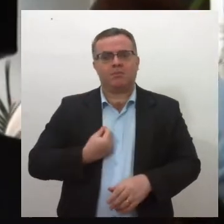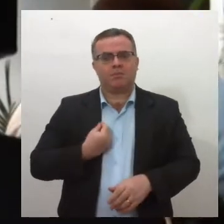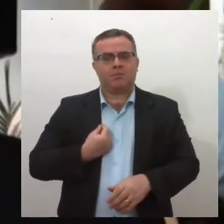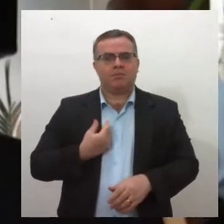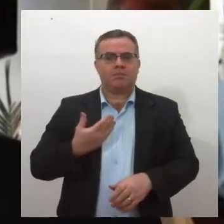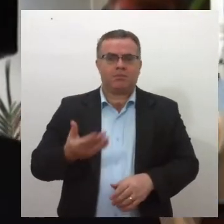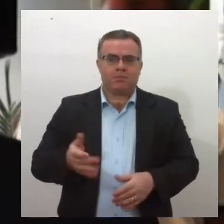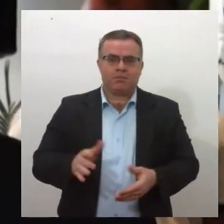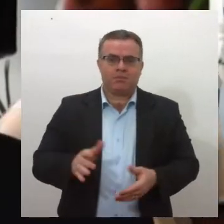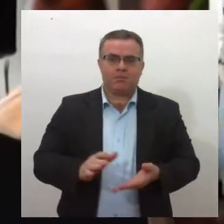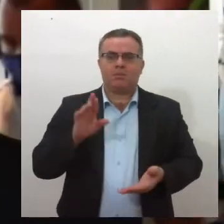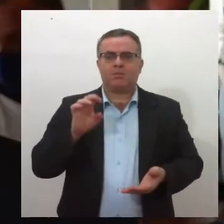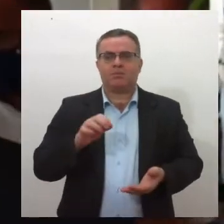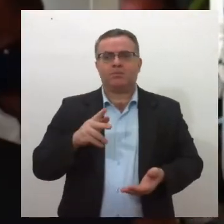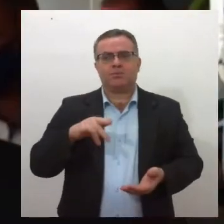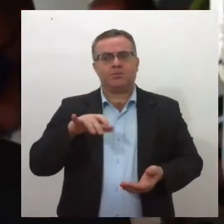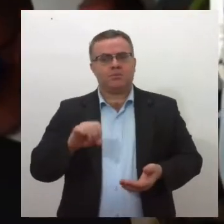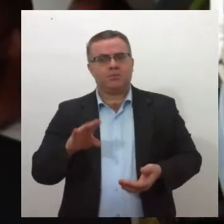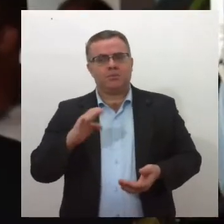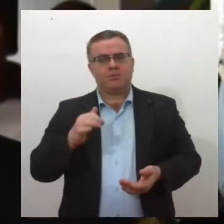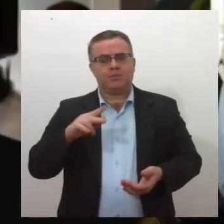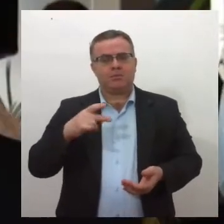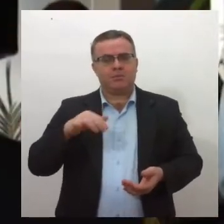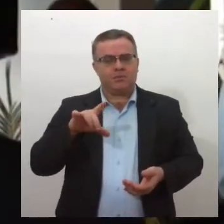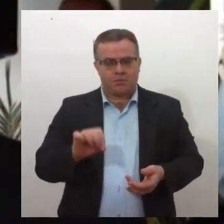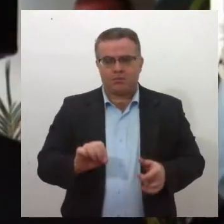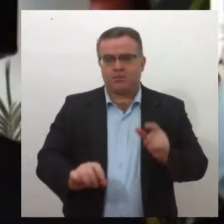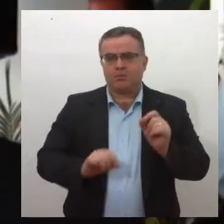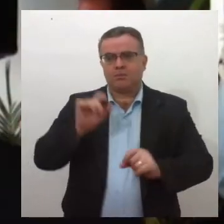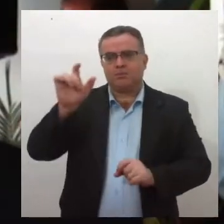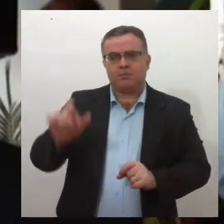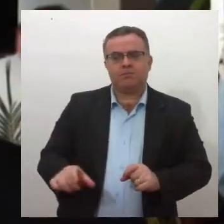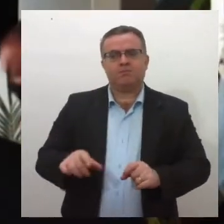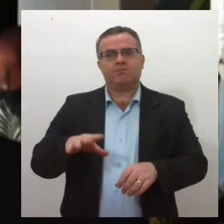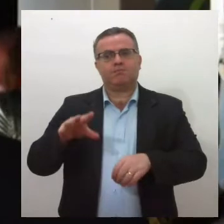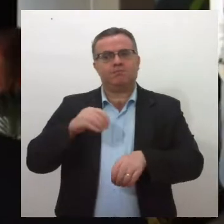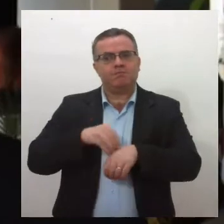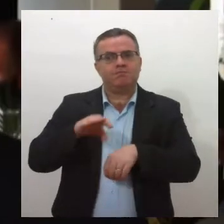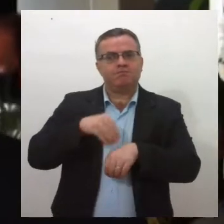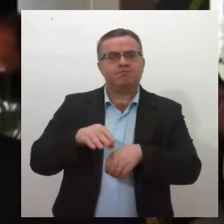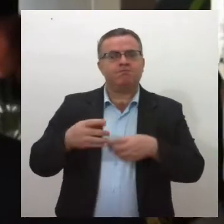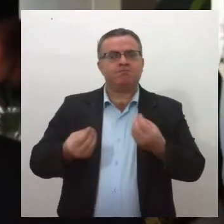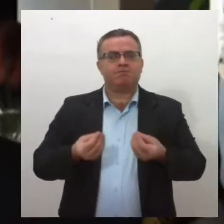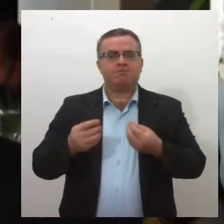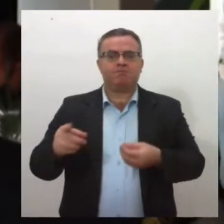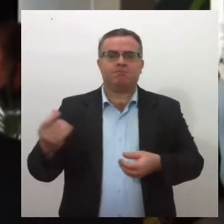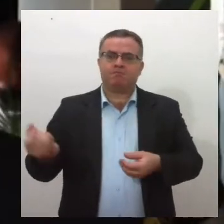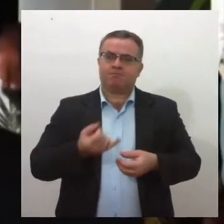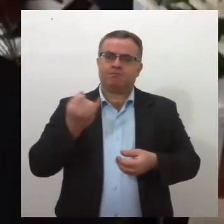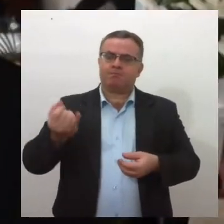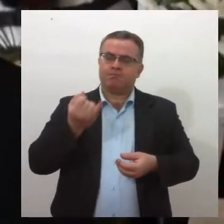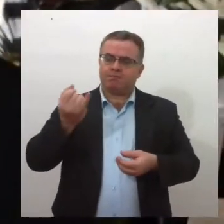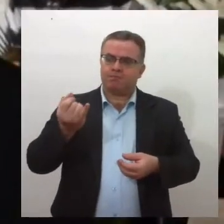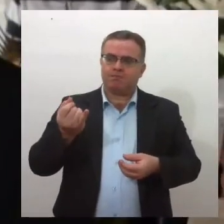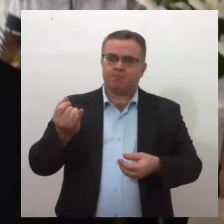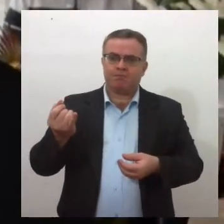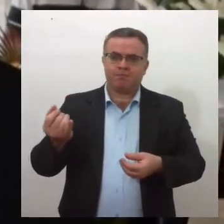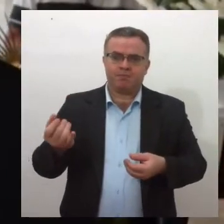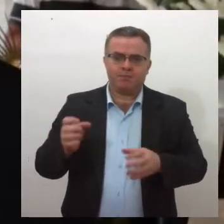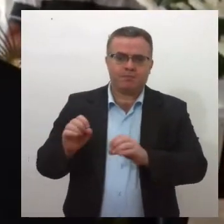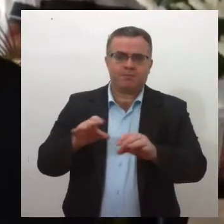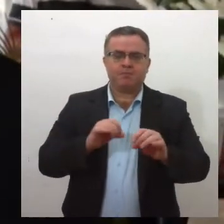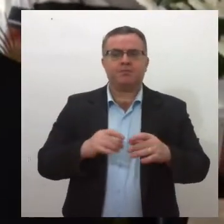Carvalho lembrou que foi de Reinaldo Moura que ouviu uma das mais importantes frases. Um